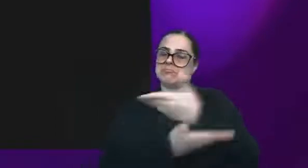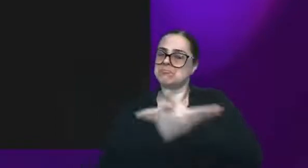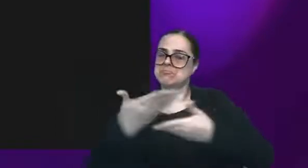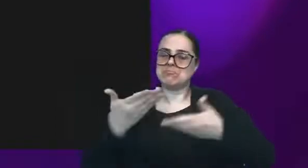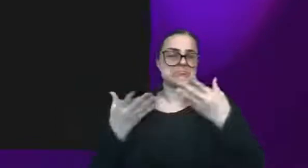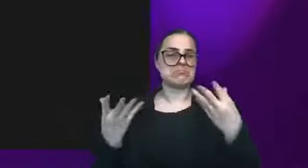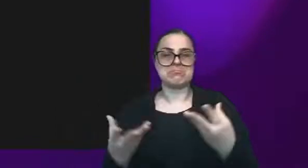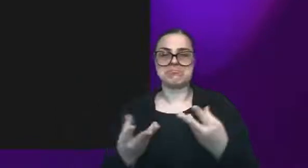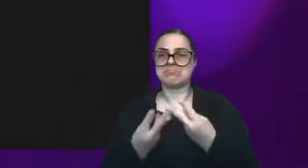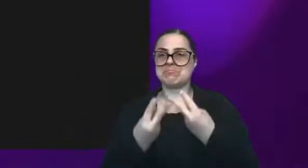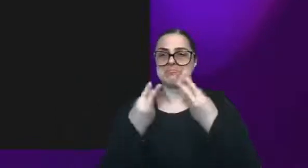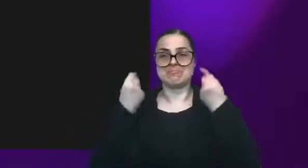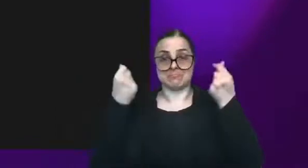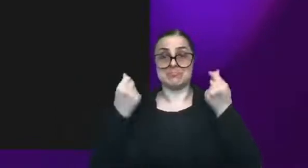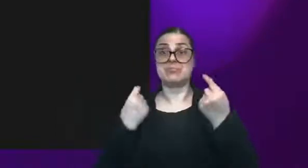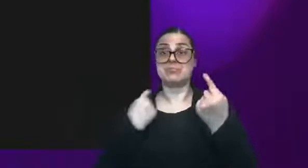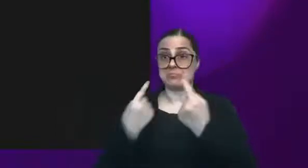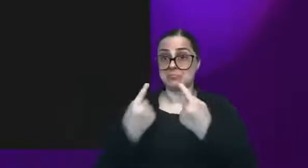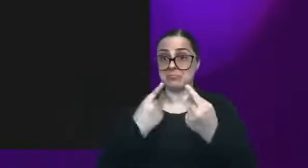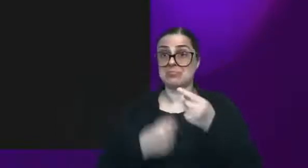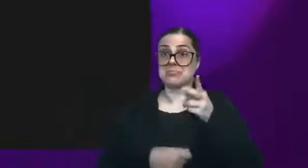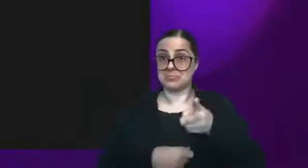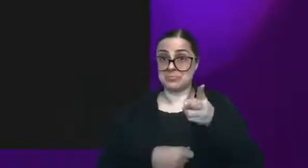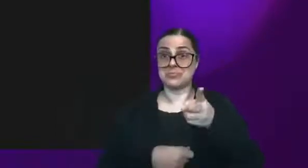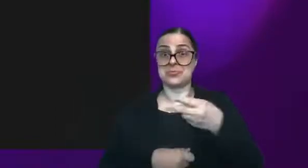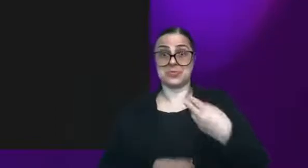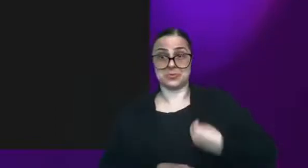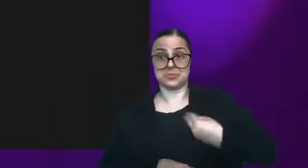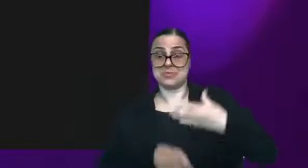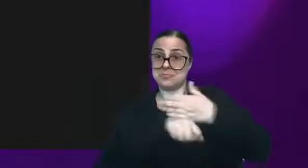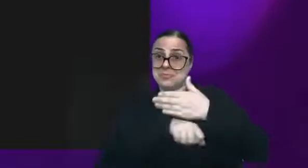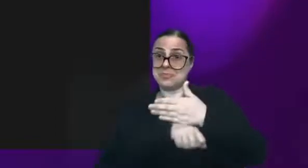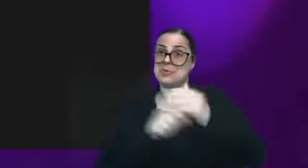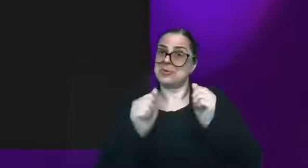gente volta para estar participando junto.